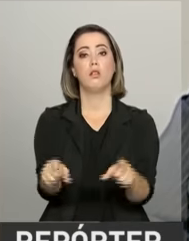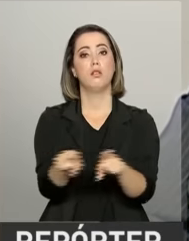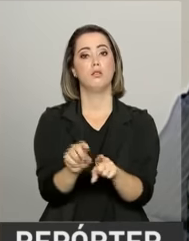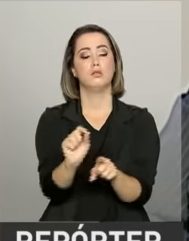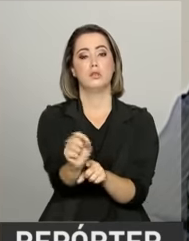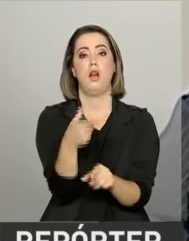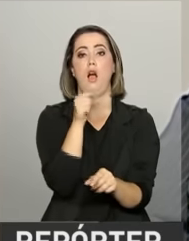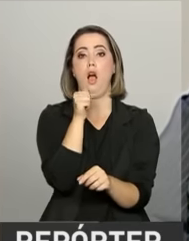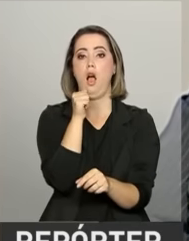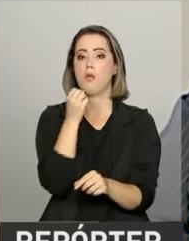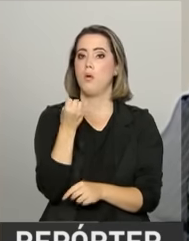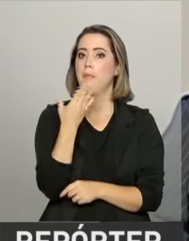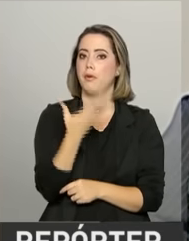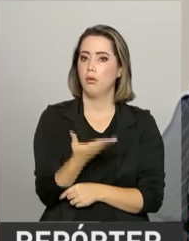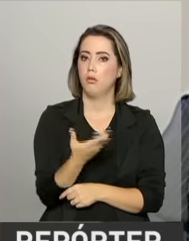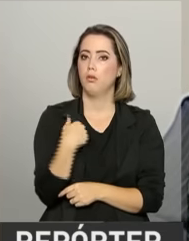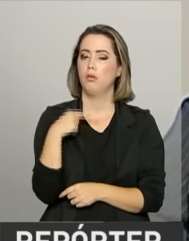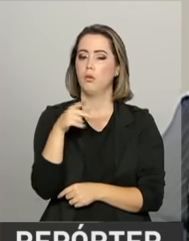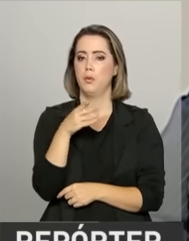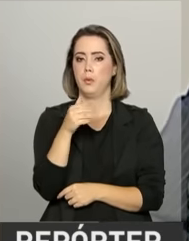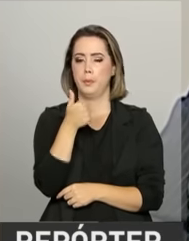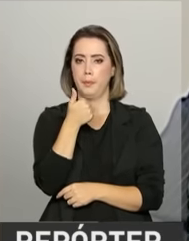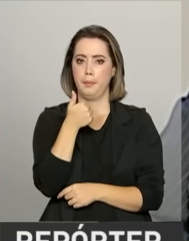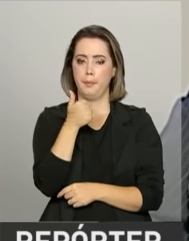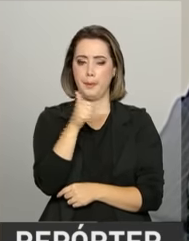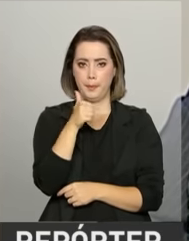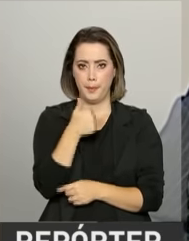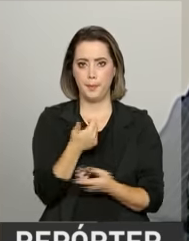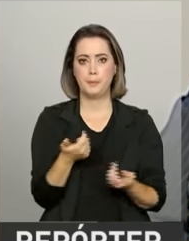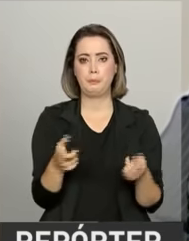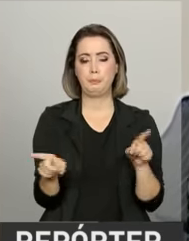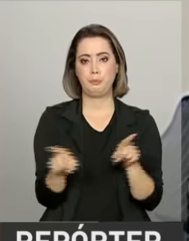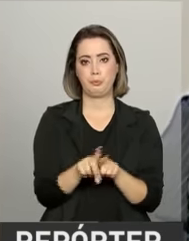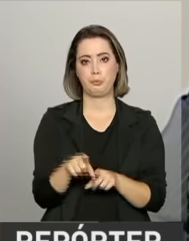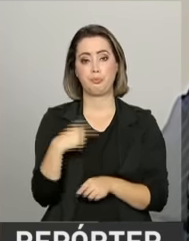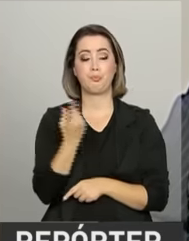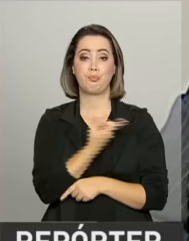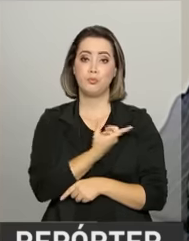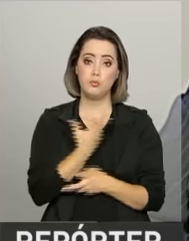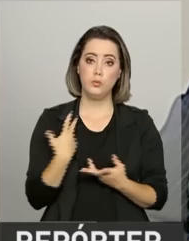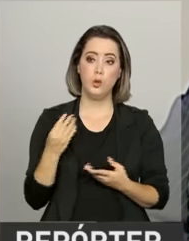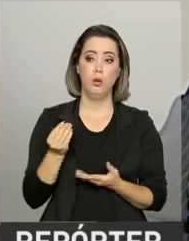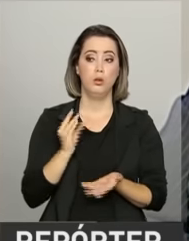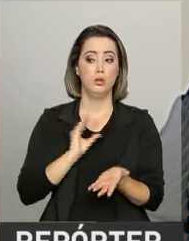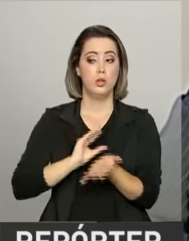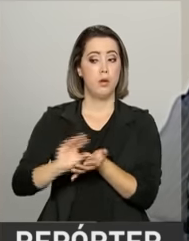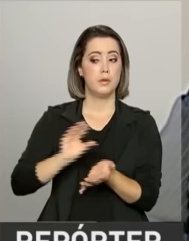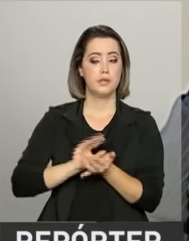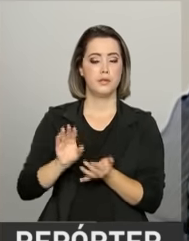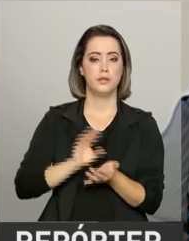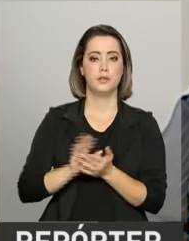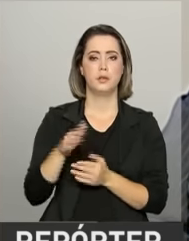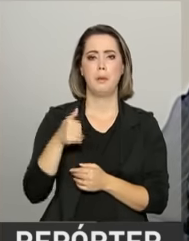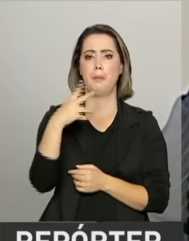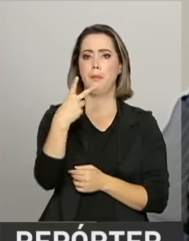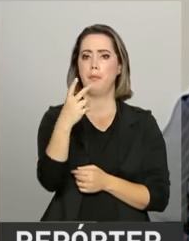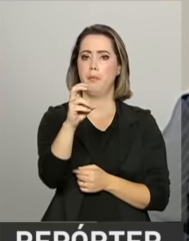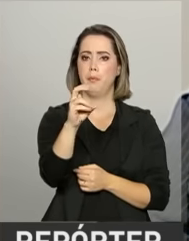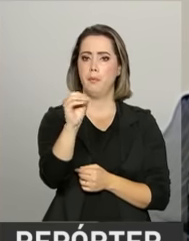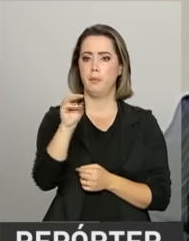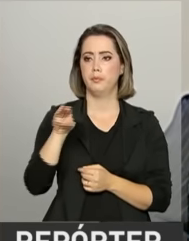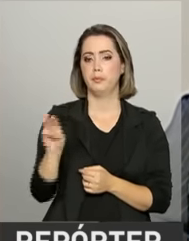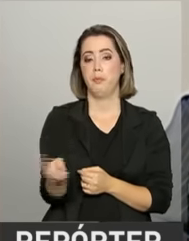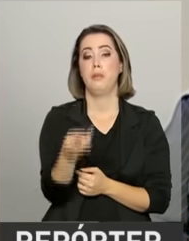boa qualidade para o consumo humano estão sendo investidos mais de R 250 milhões